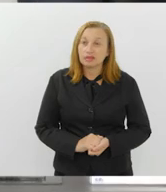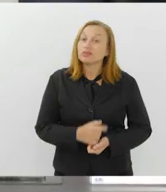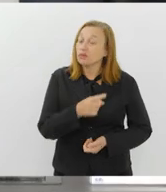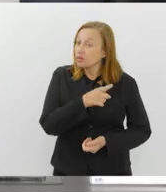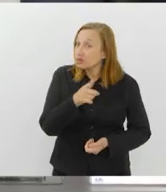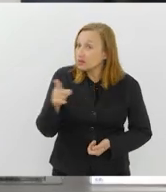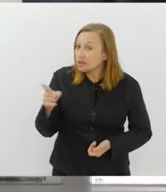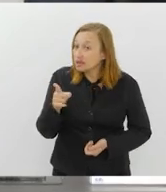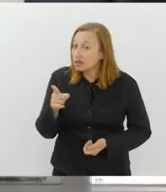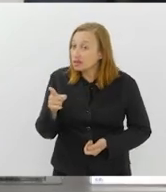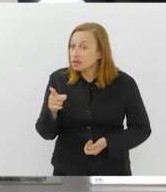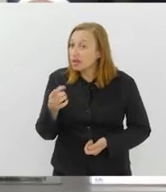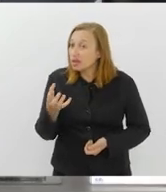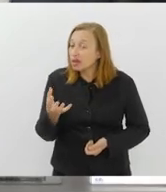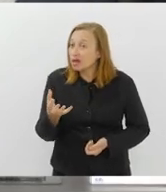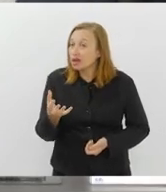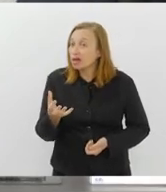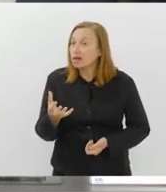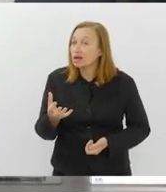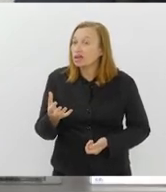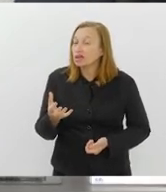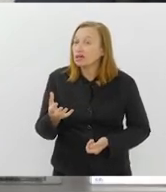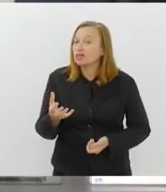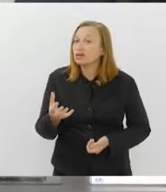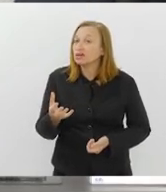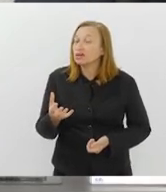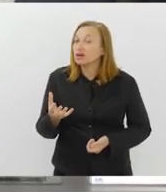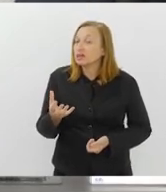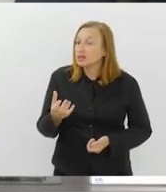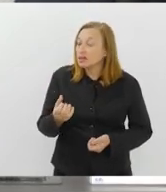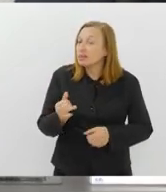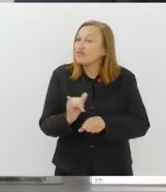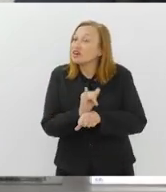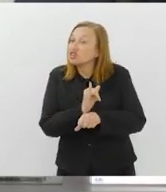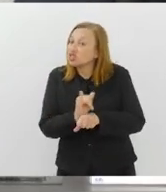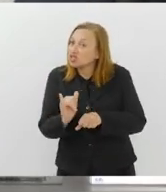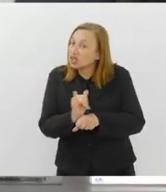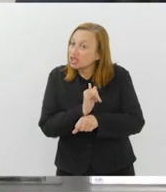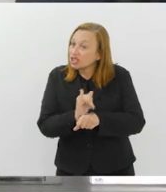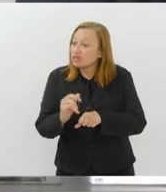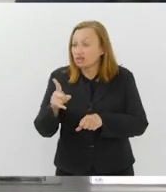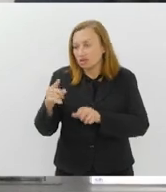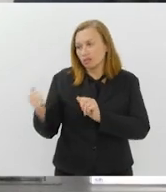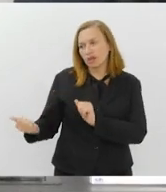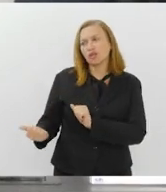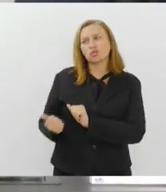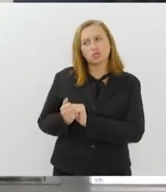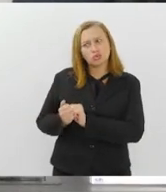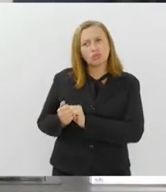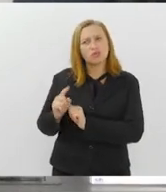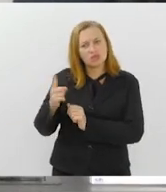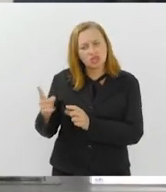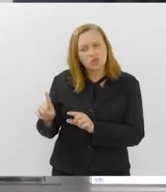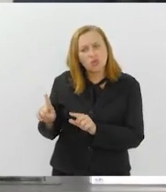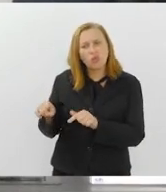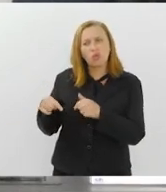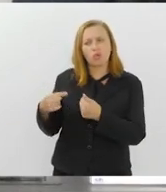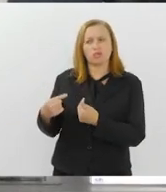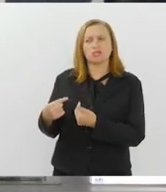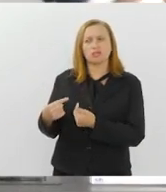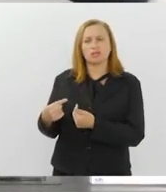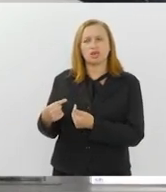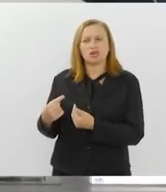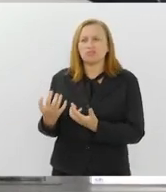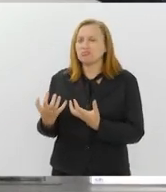acatam e vocês também dão um jeitinho, que era para vocês estar do nosso lado, cara. Vocês estão contra a gente. Eu não quero